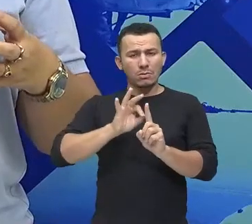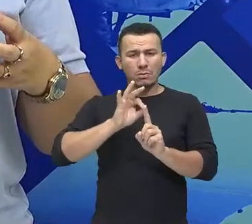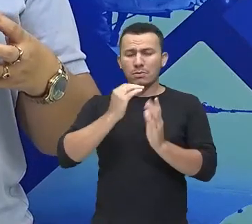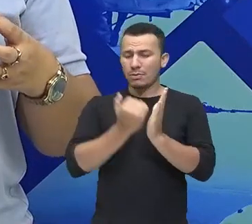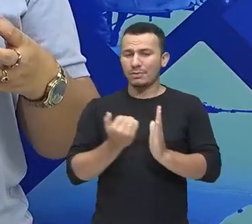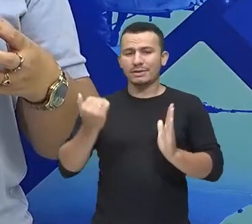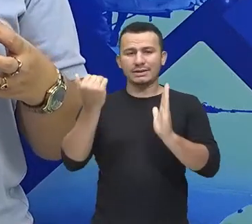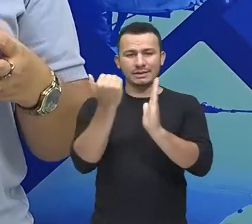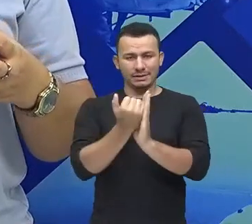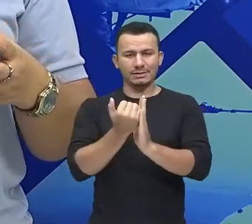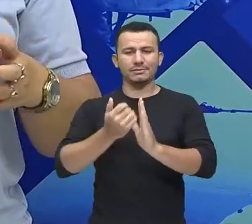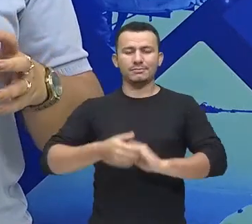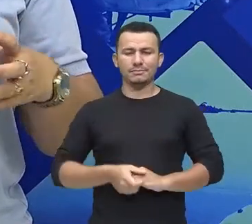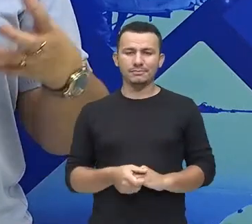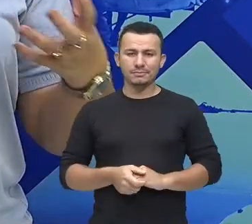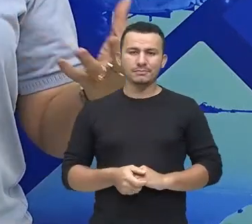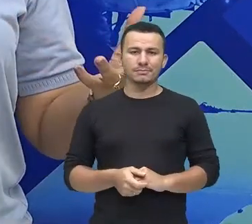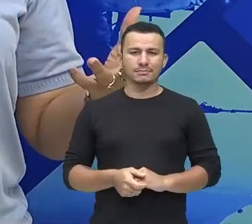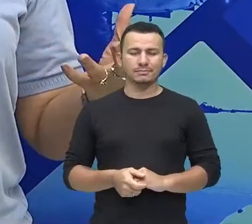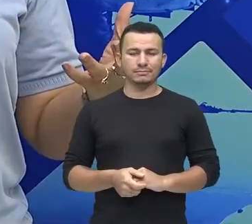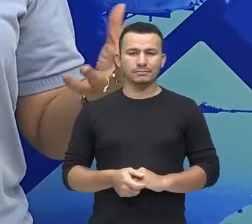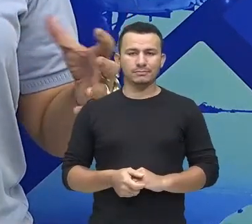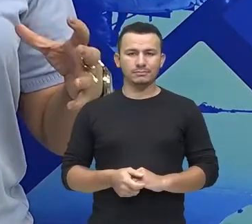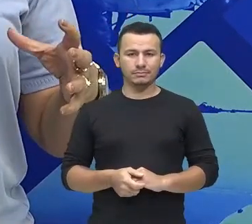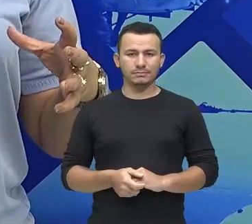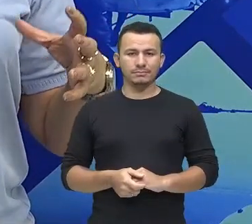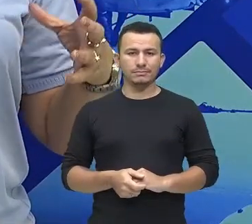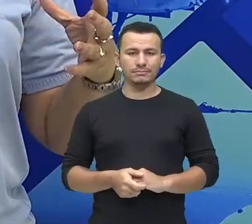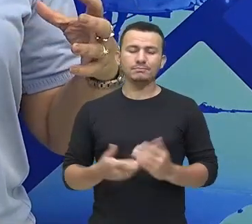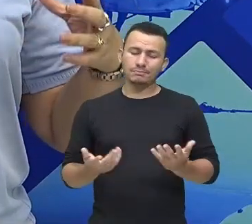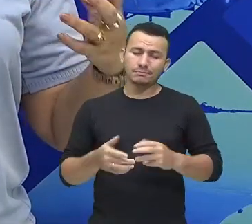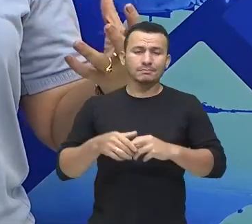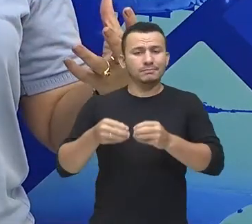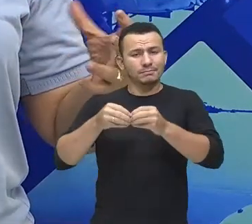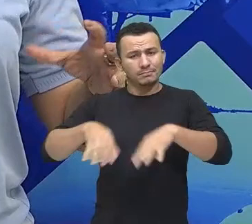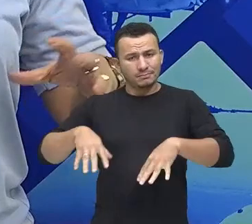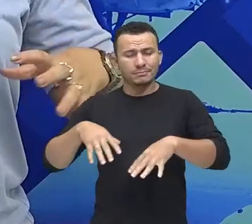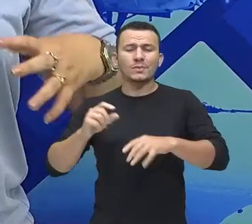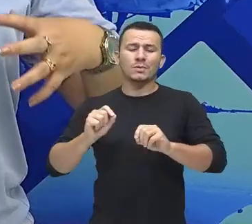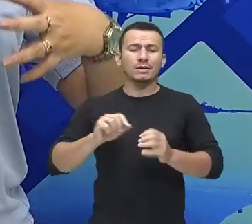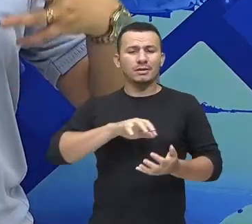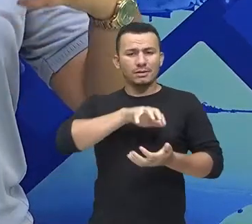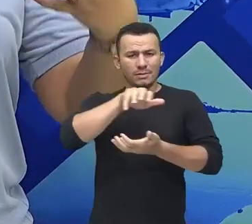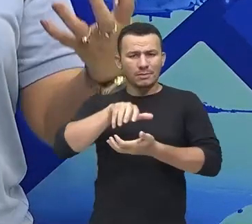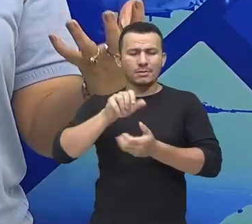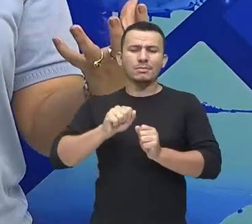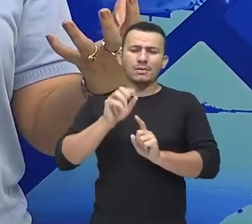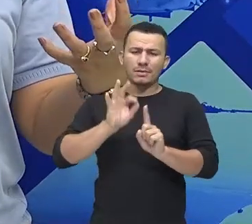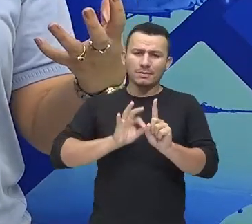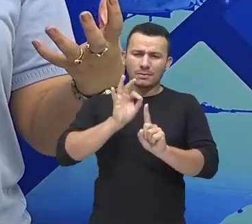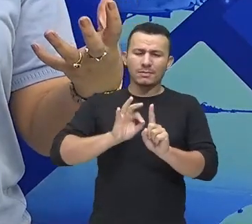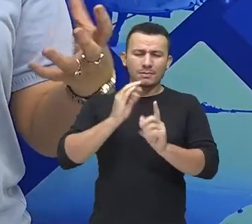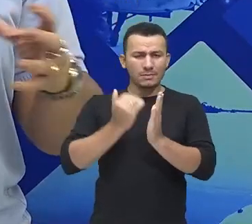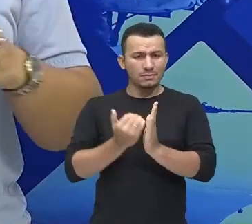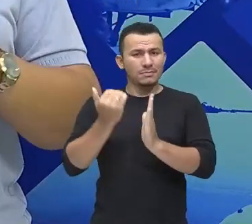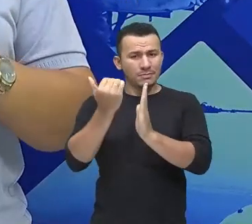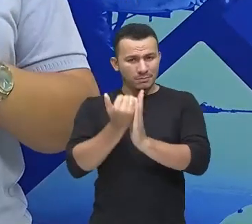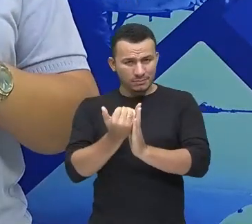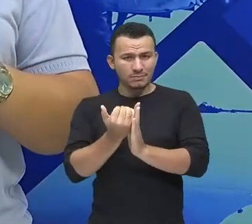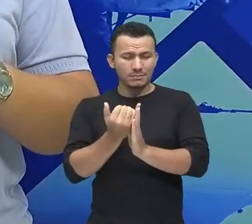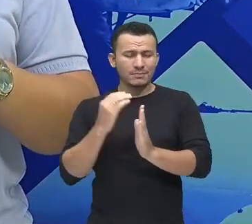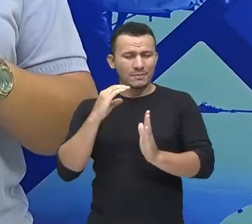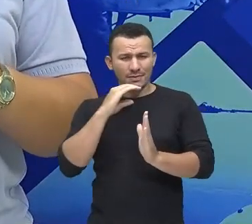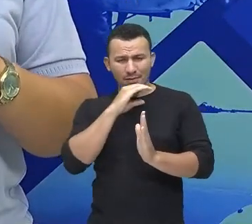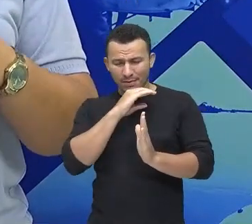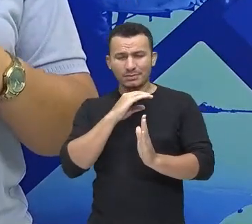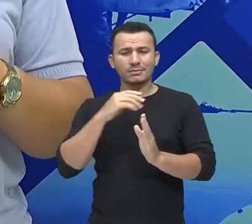fazendo que entre mais calor, prejudicando aí o nosso efeito estufa, ocasionando maior quantidade de efeito estufa e